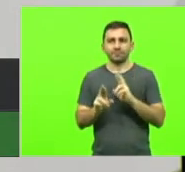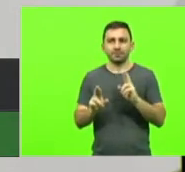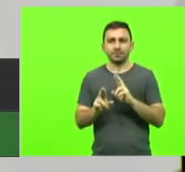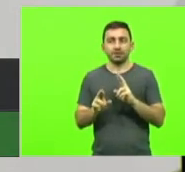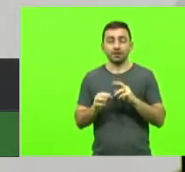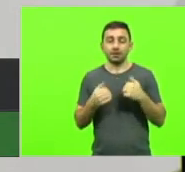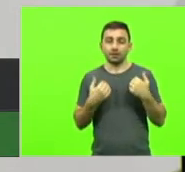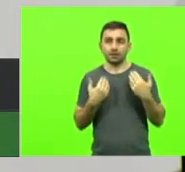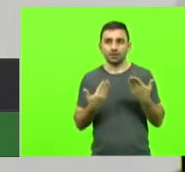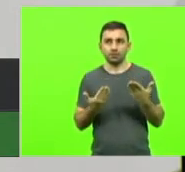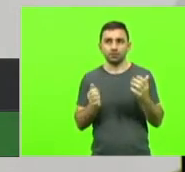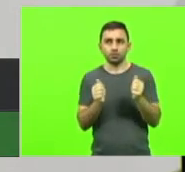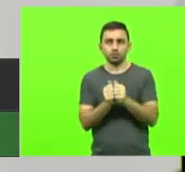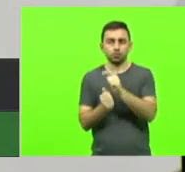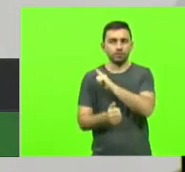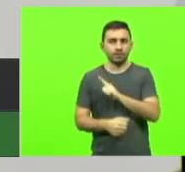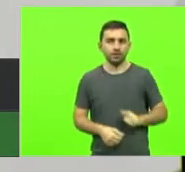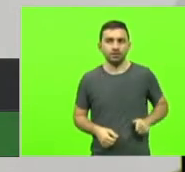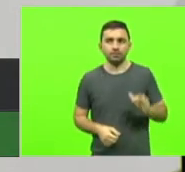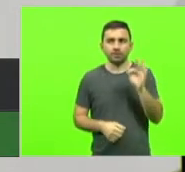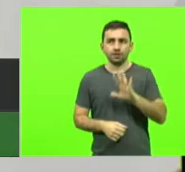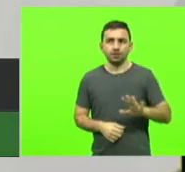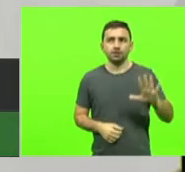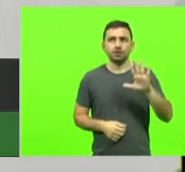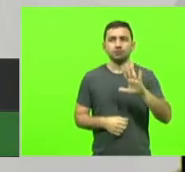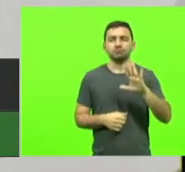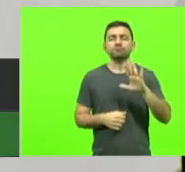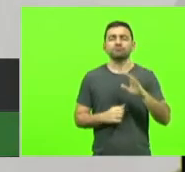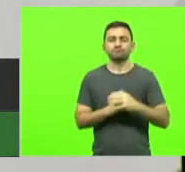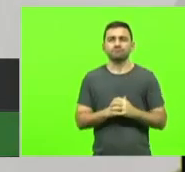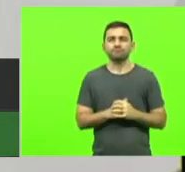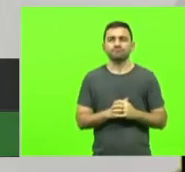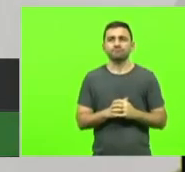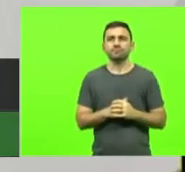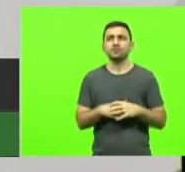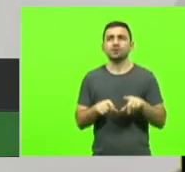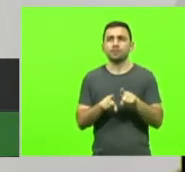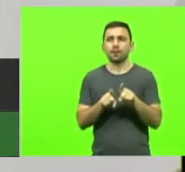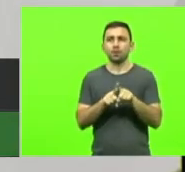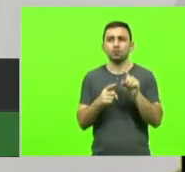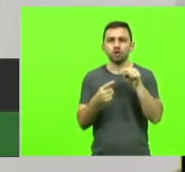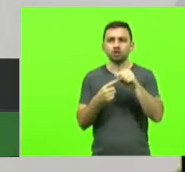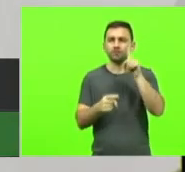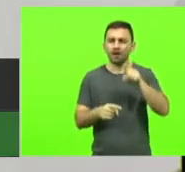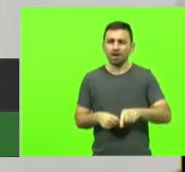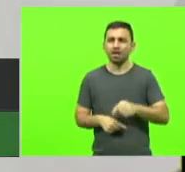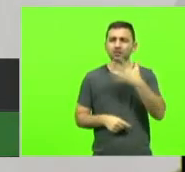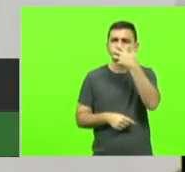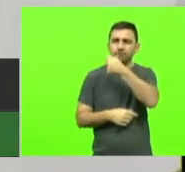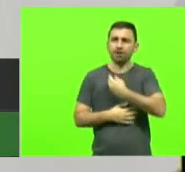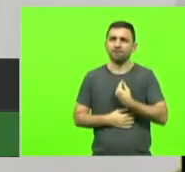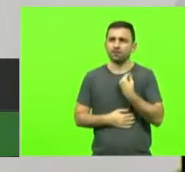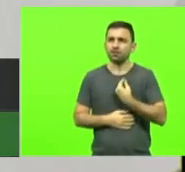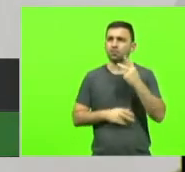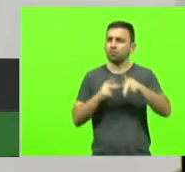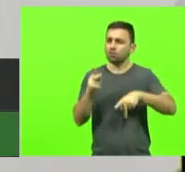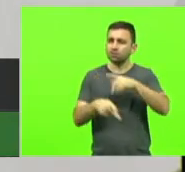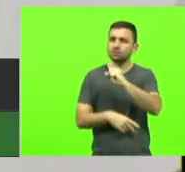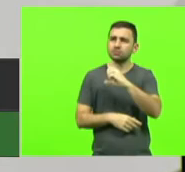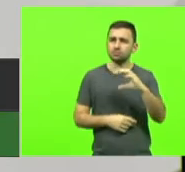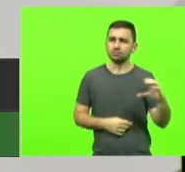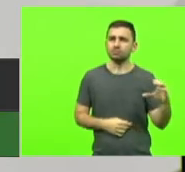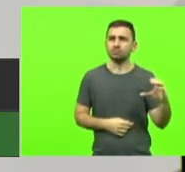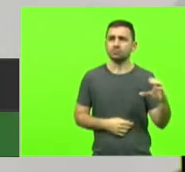com a sua relação com o governo federal, mais do que isso, com o objetivo de salvar vidas dos catarinenses e